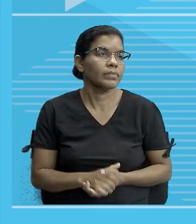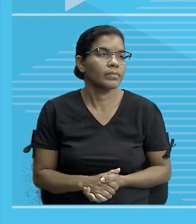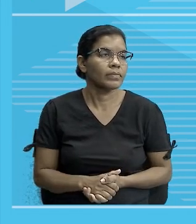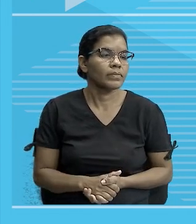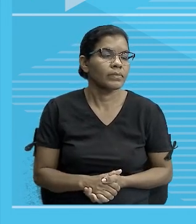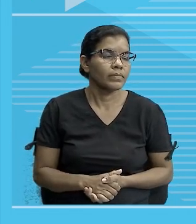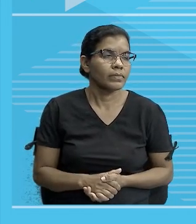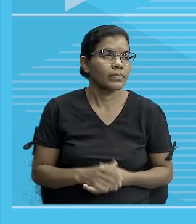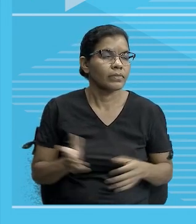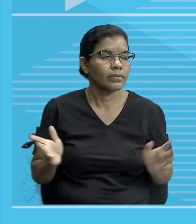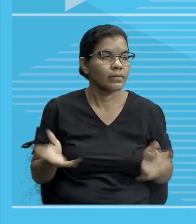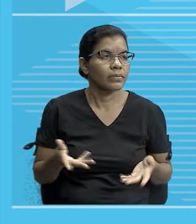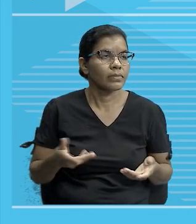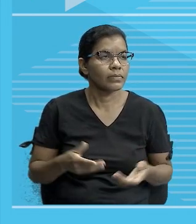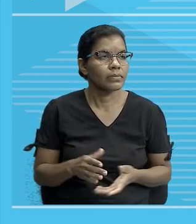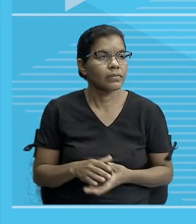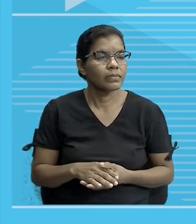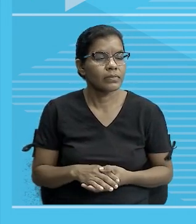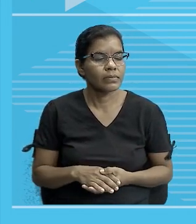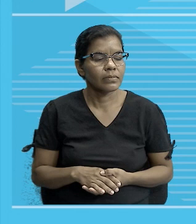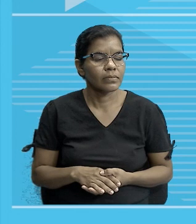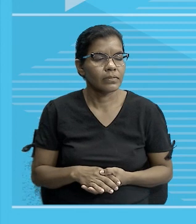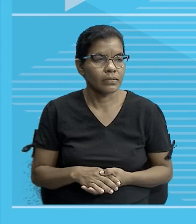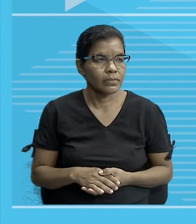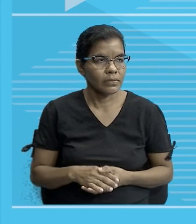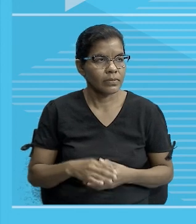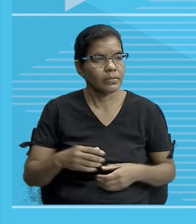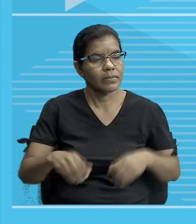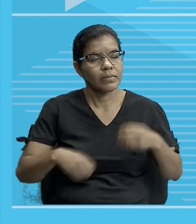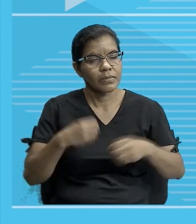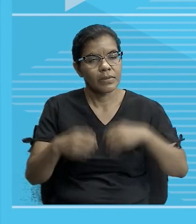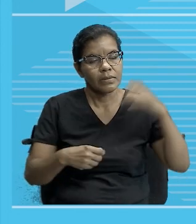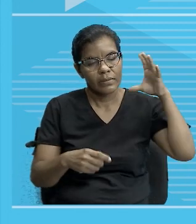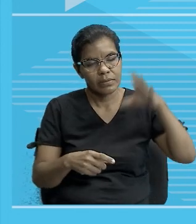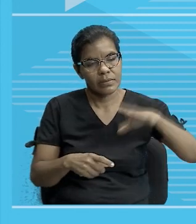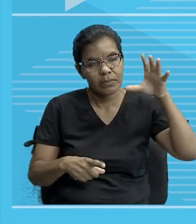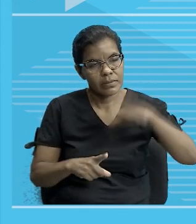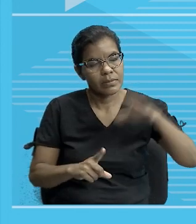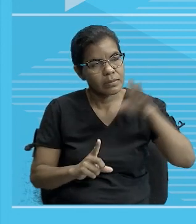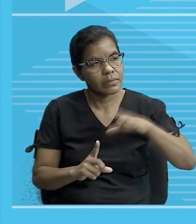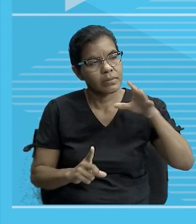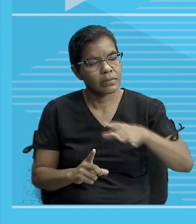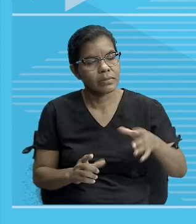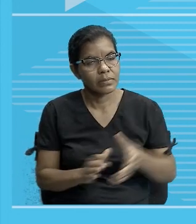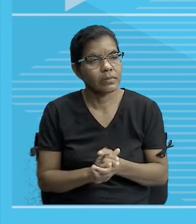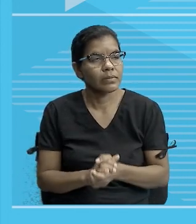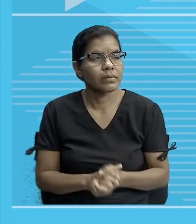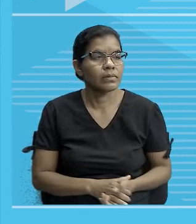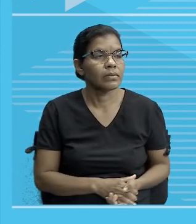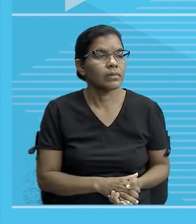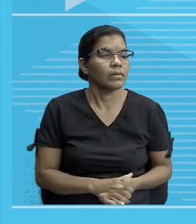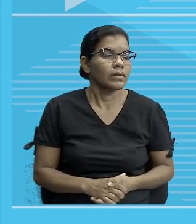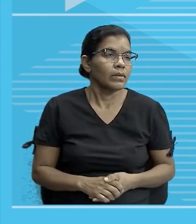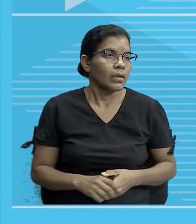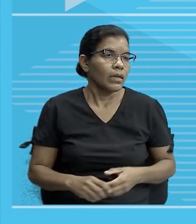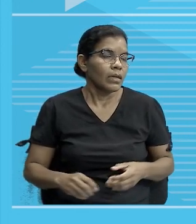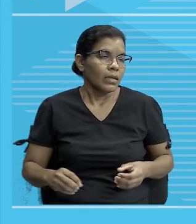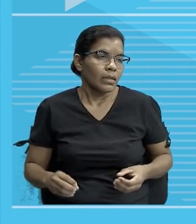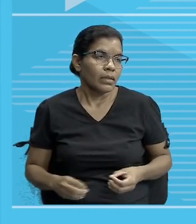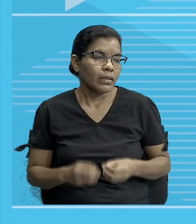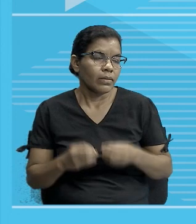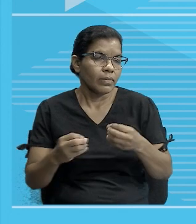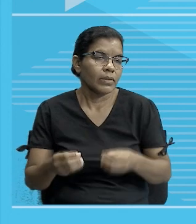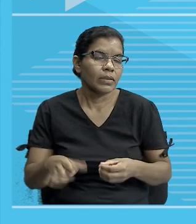Meu amigo... Os cabas que criticavam o Robespierre eram perseguidos